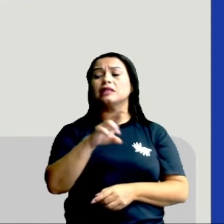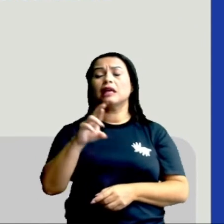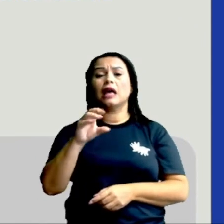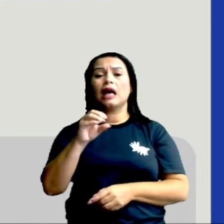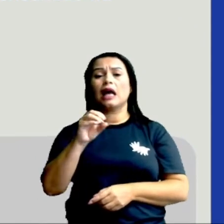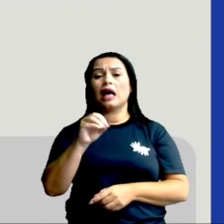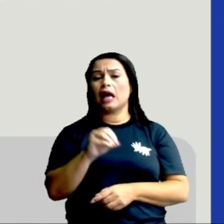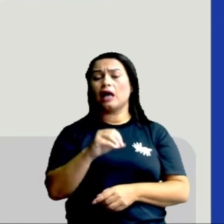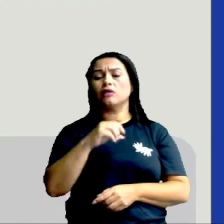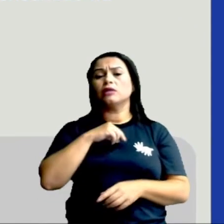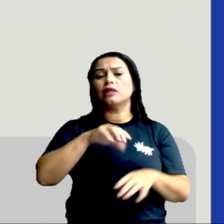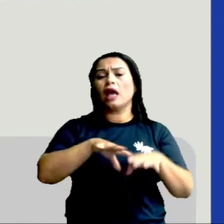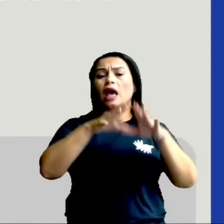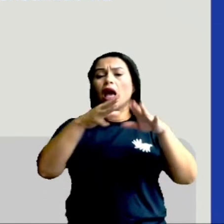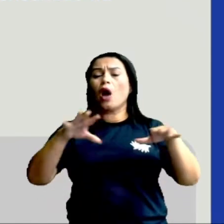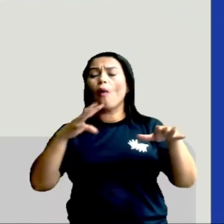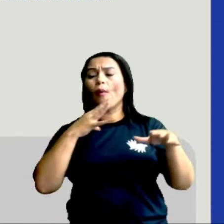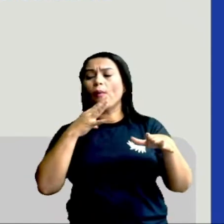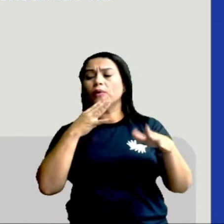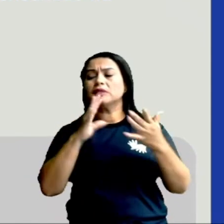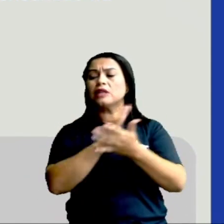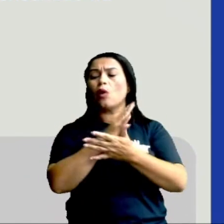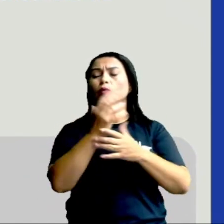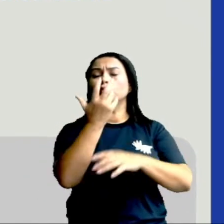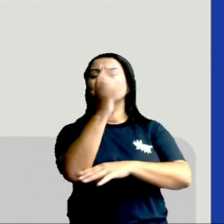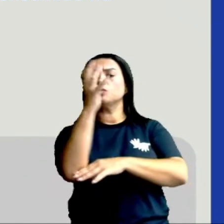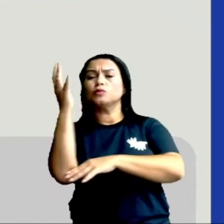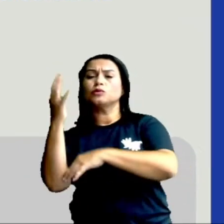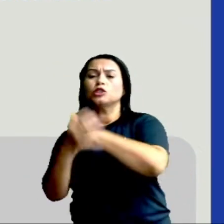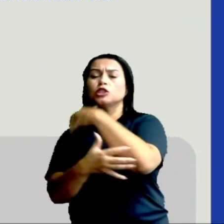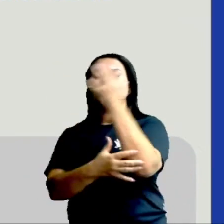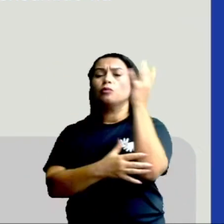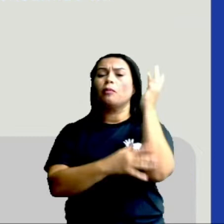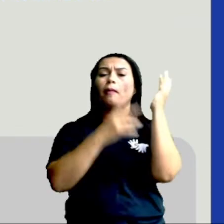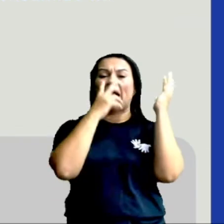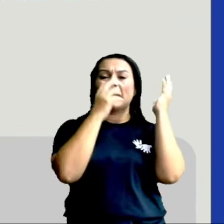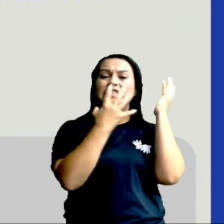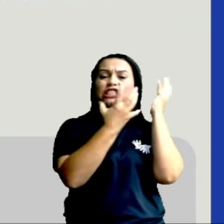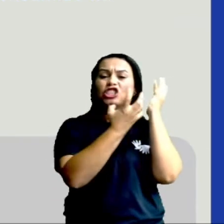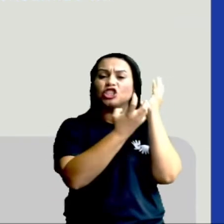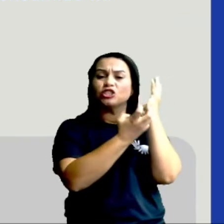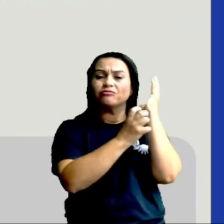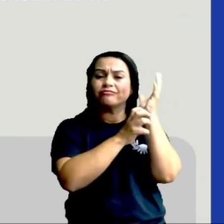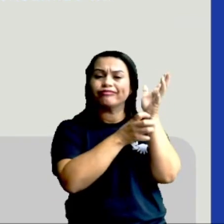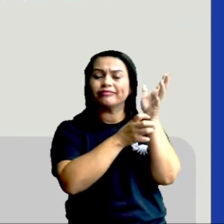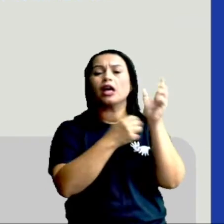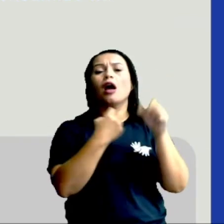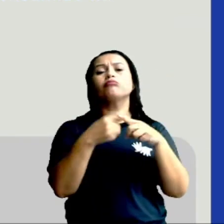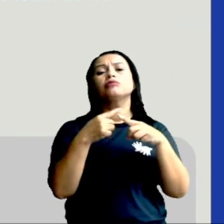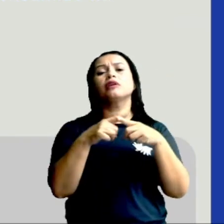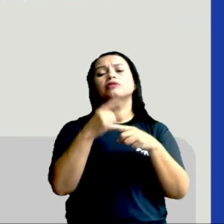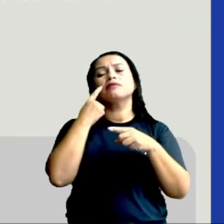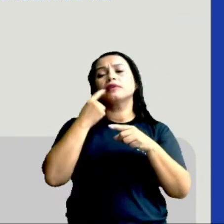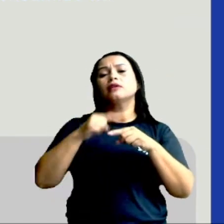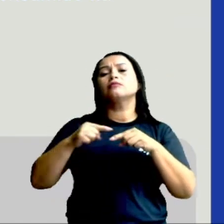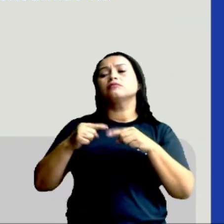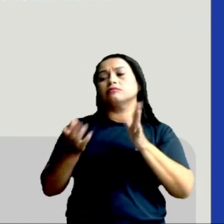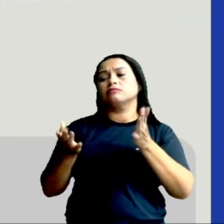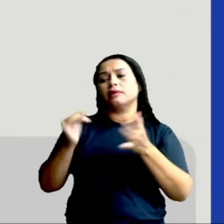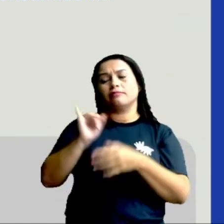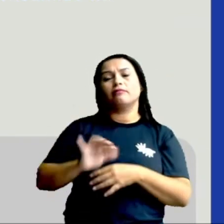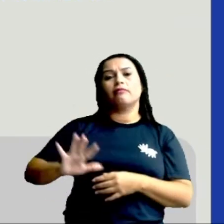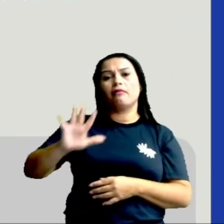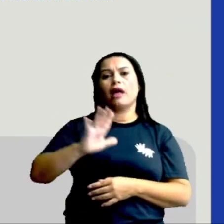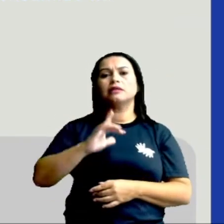suas árvores e troncos e galhos retorcidos, com uma vegetação espaçosa, como podem ver nessa